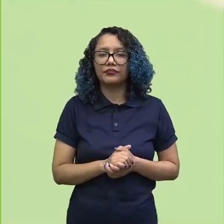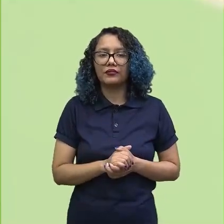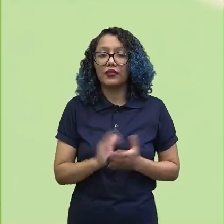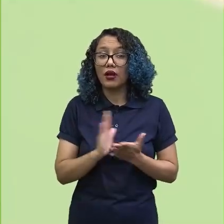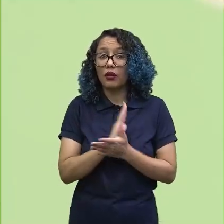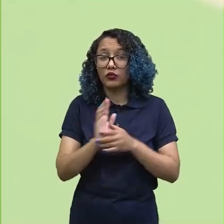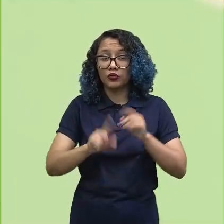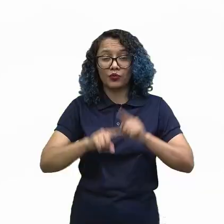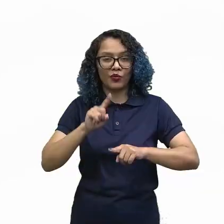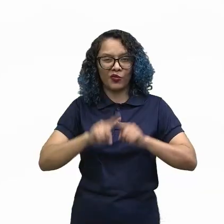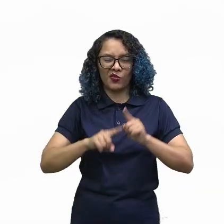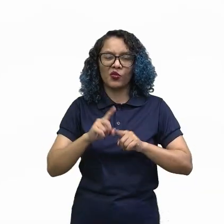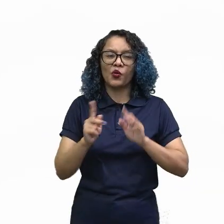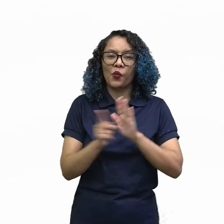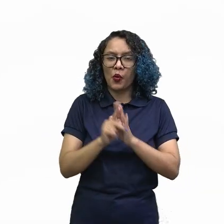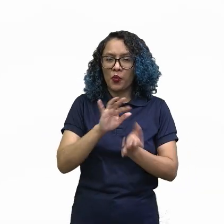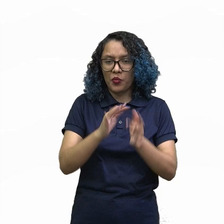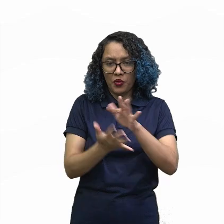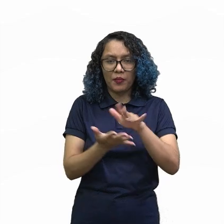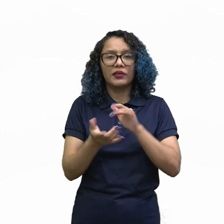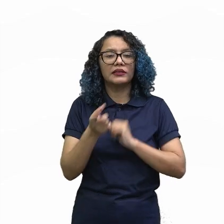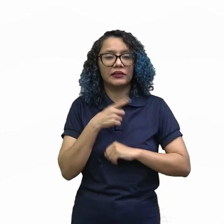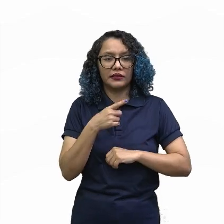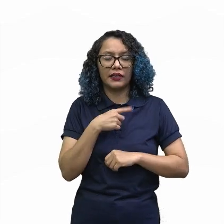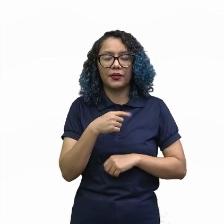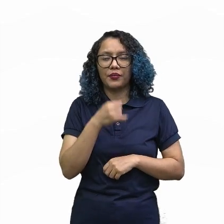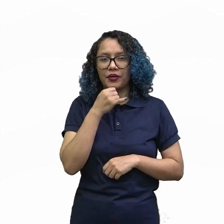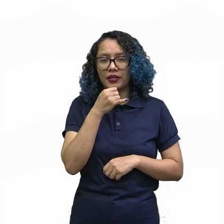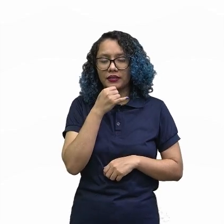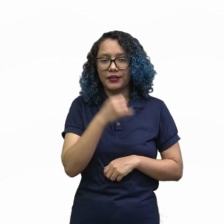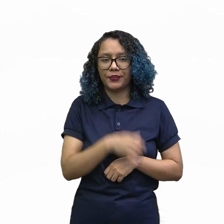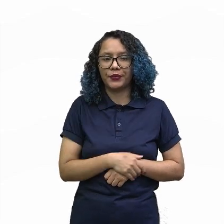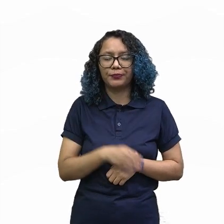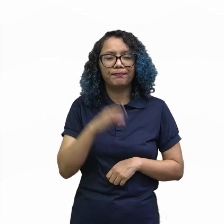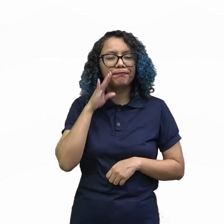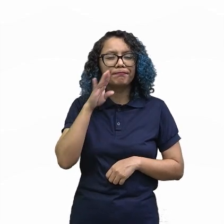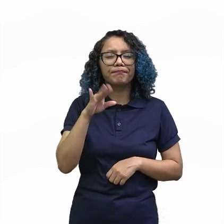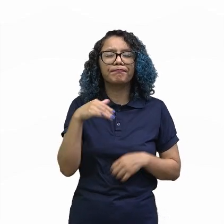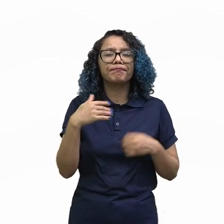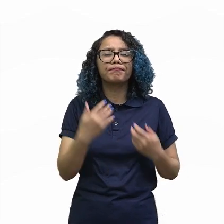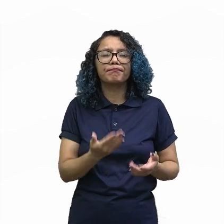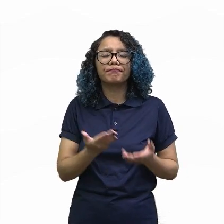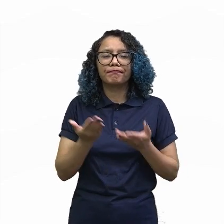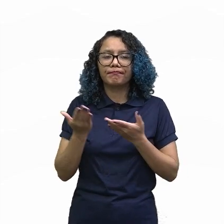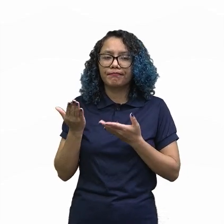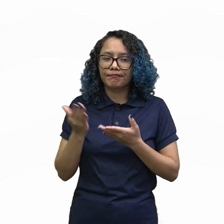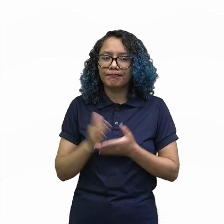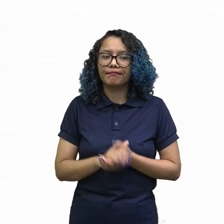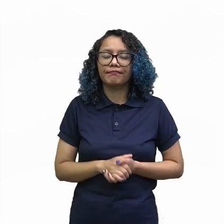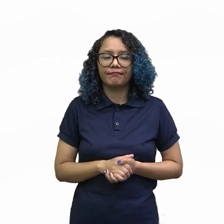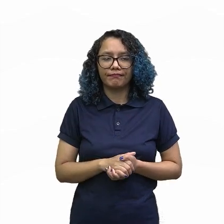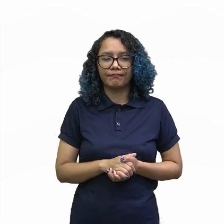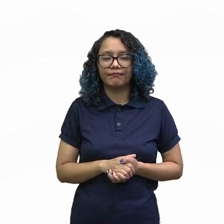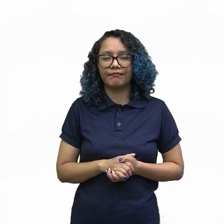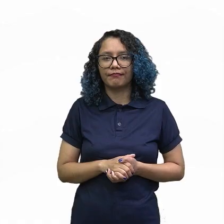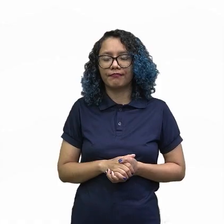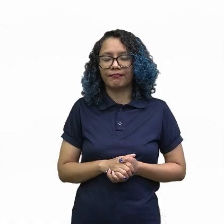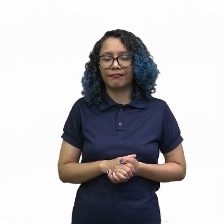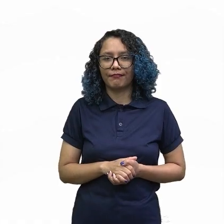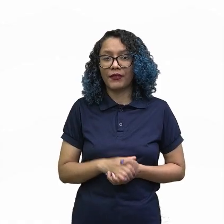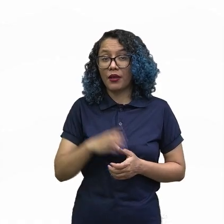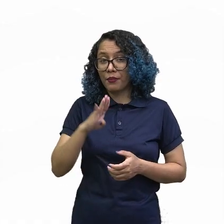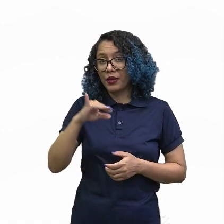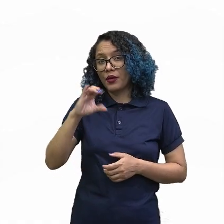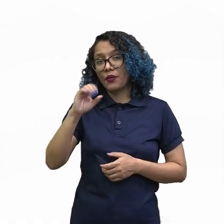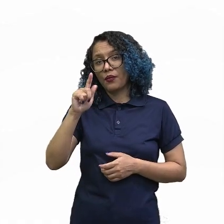são derivados da nossa biomassa. Os principais produtos derivados da biomassa são, primeiro,